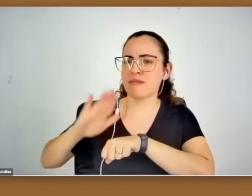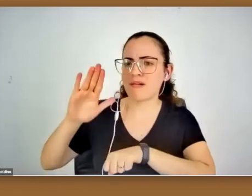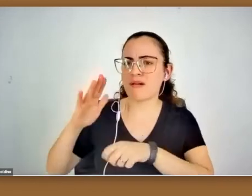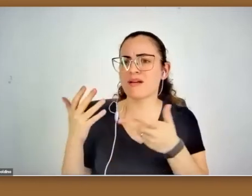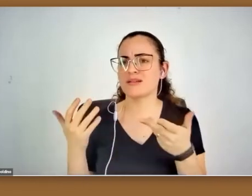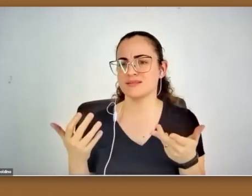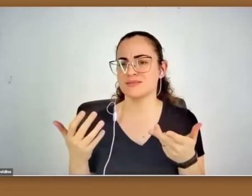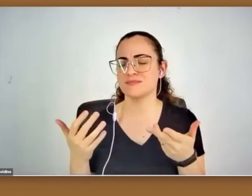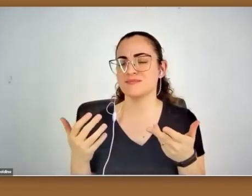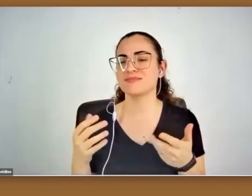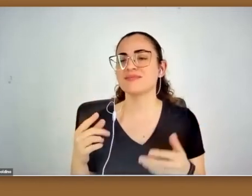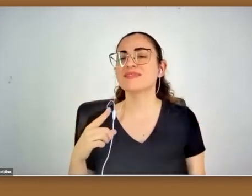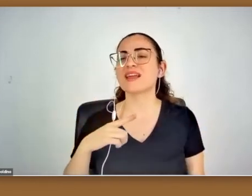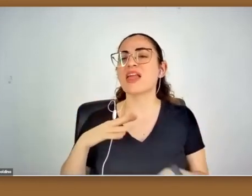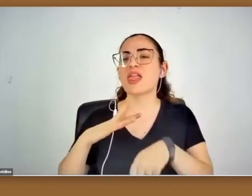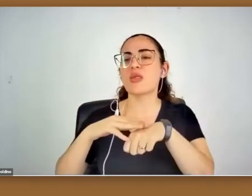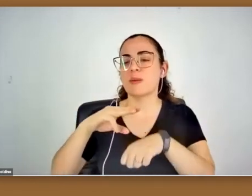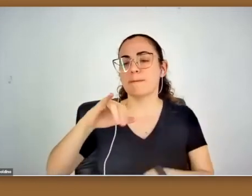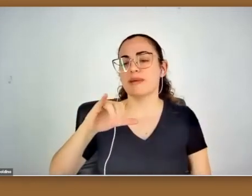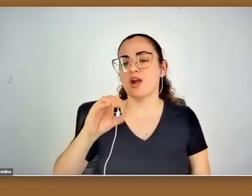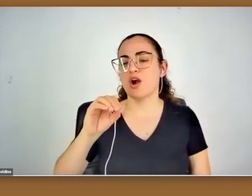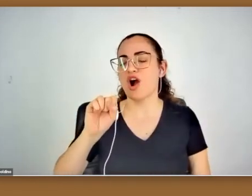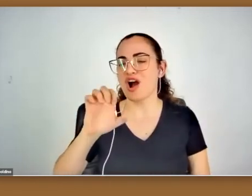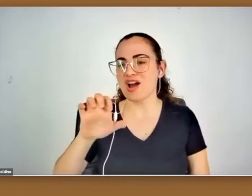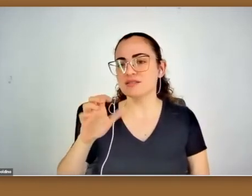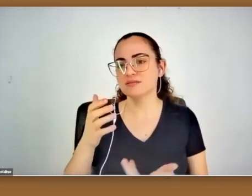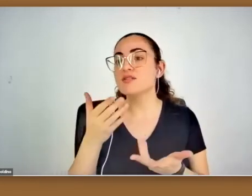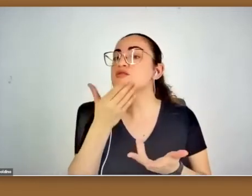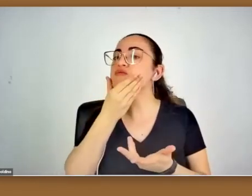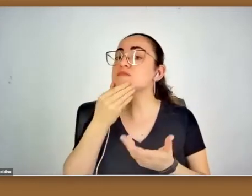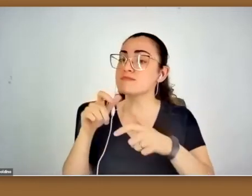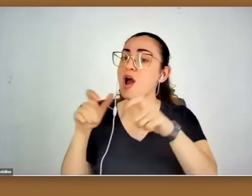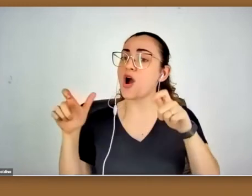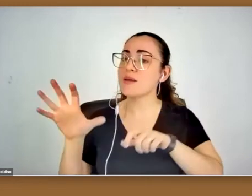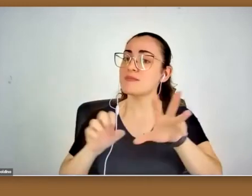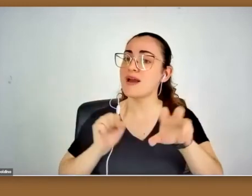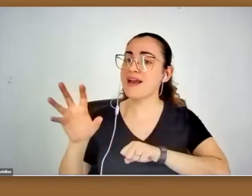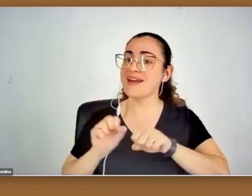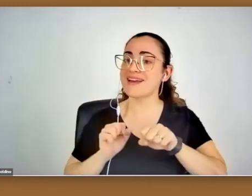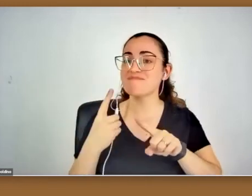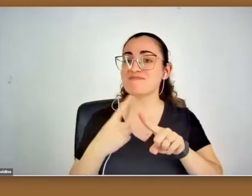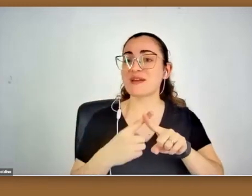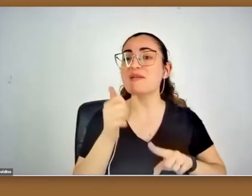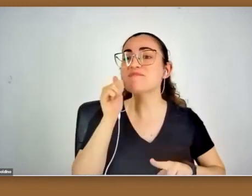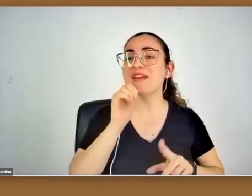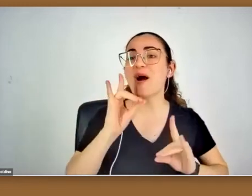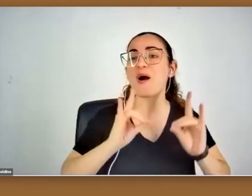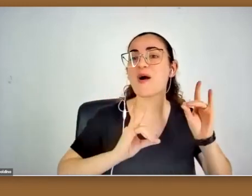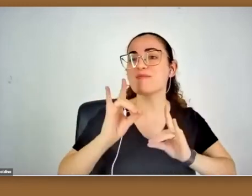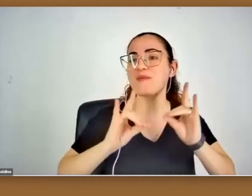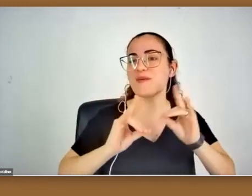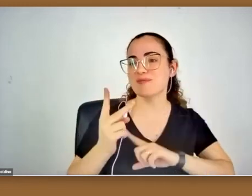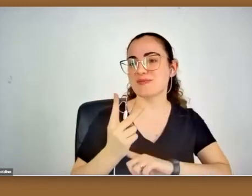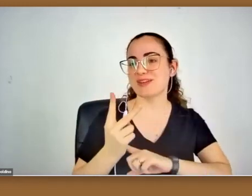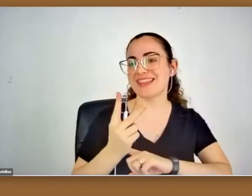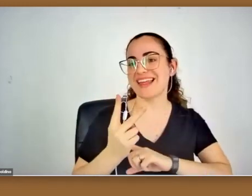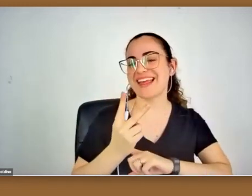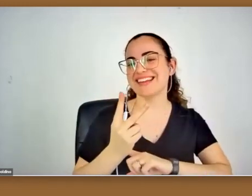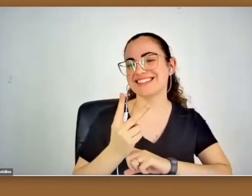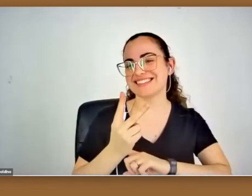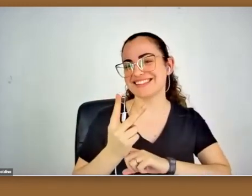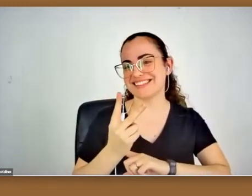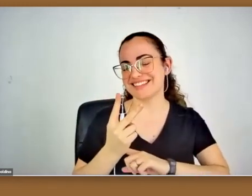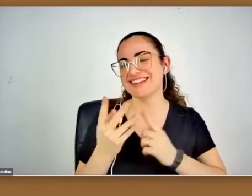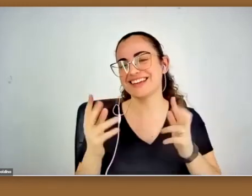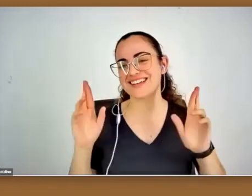das hipóteses que existem, uma das ideias que existem por trás disso é o quê? Os hormônios femininos, eles protegem a mulher de ter manifestação clínica.